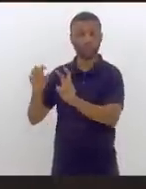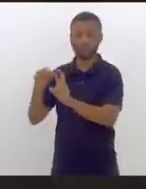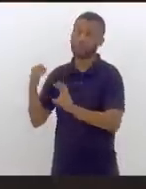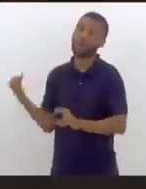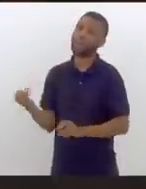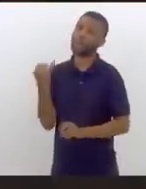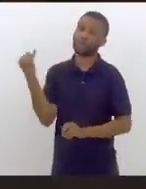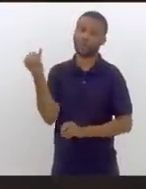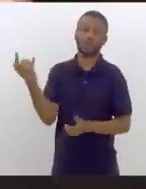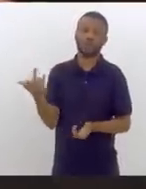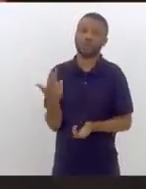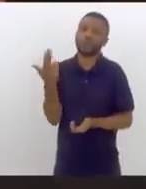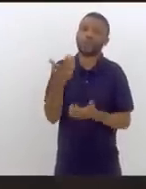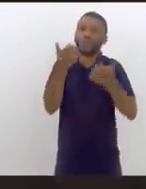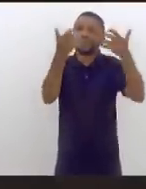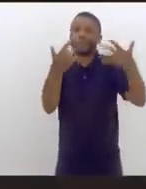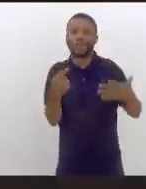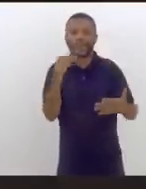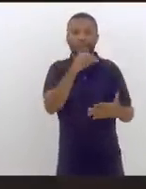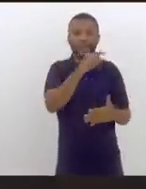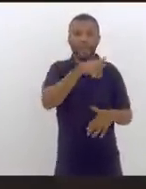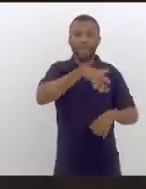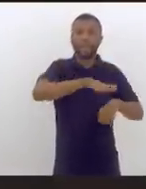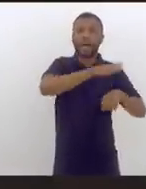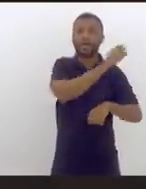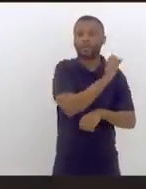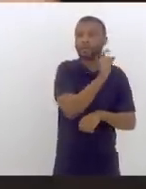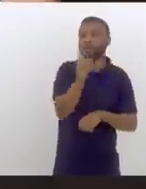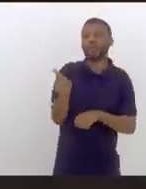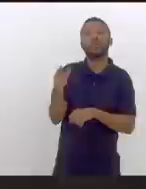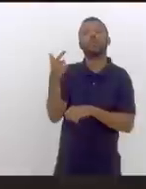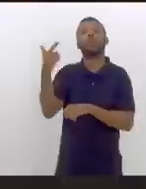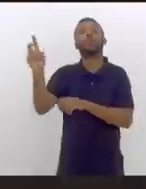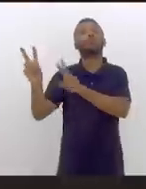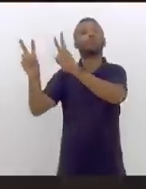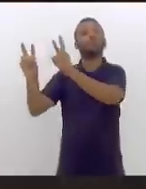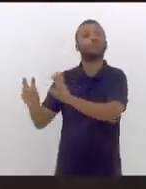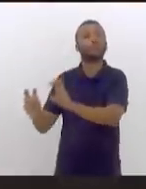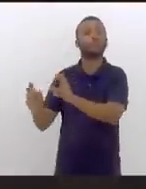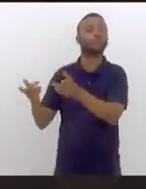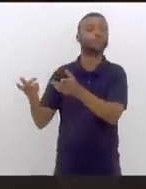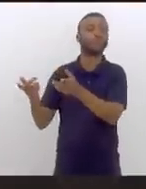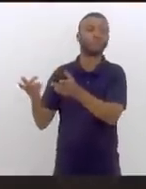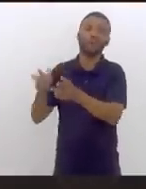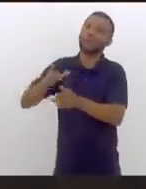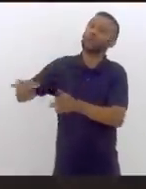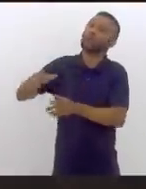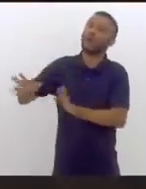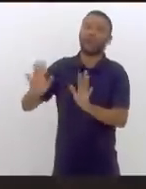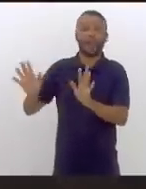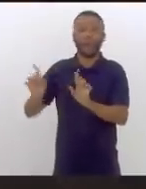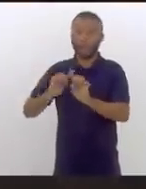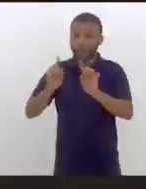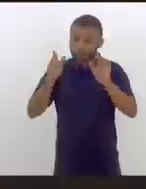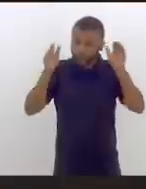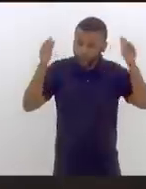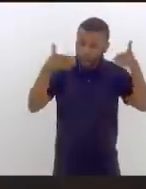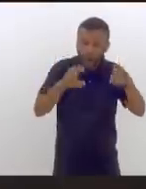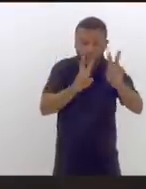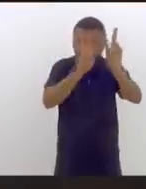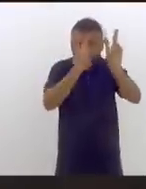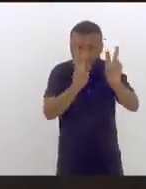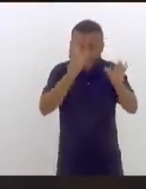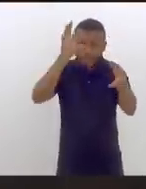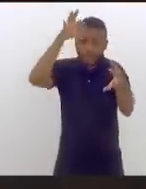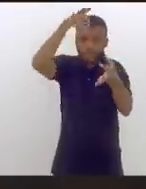eu não posso falar que a escala é mais importante do que um colega que tá lutando para voltar do que agran pro veterana pensionista não é isso nesse item escala